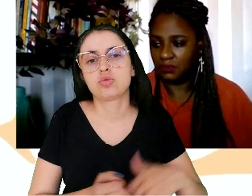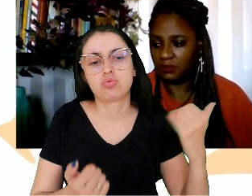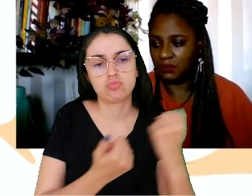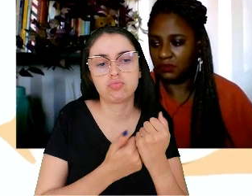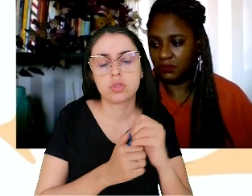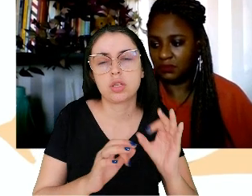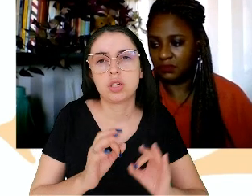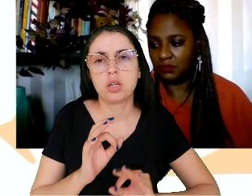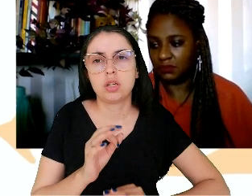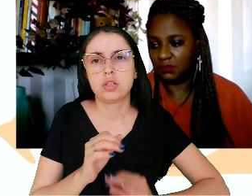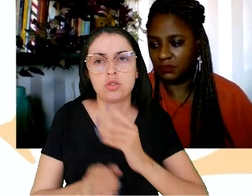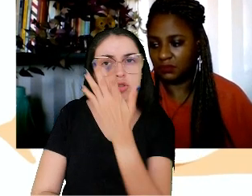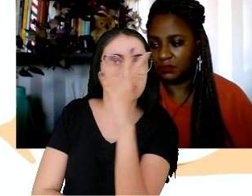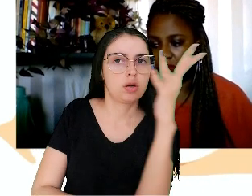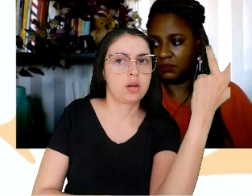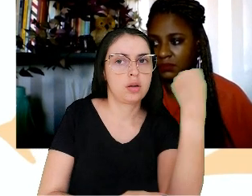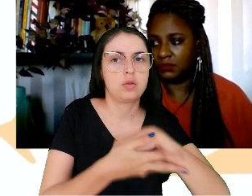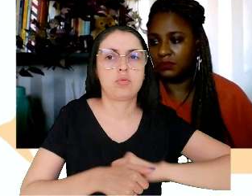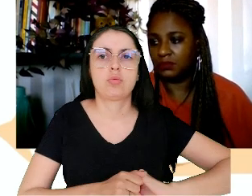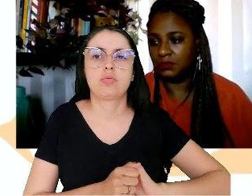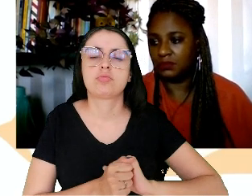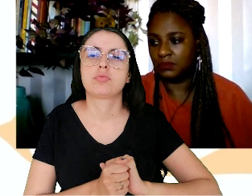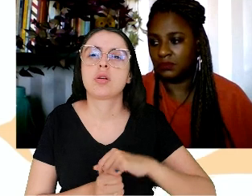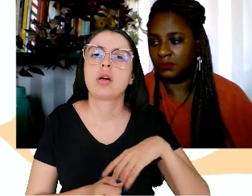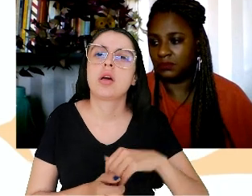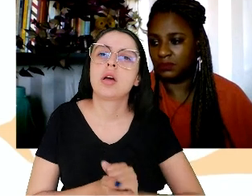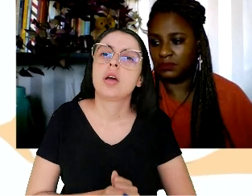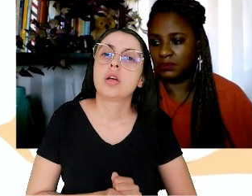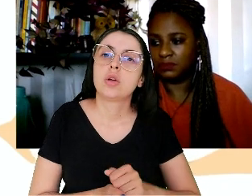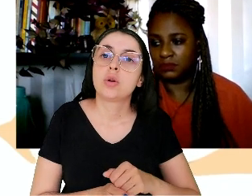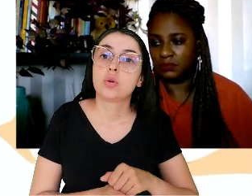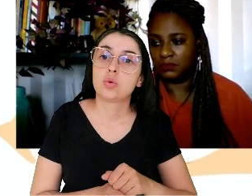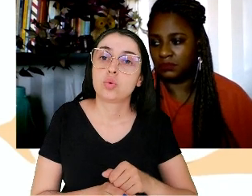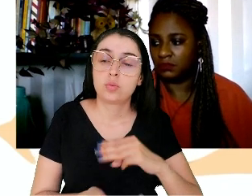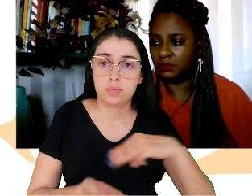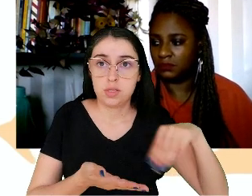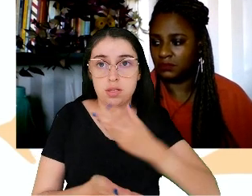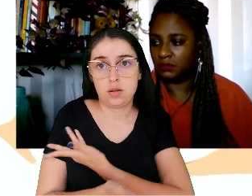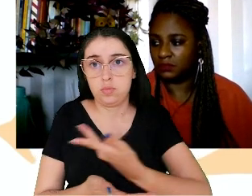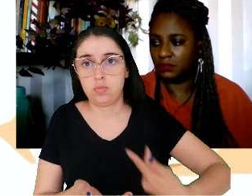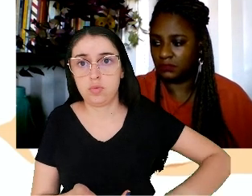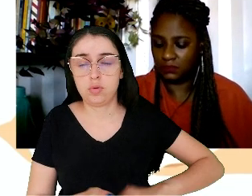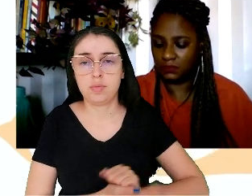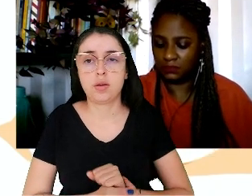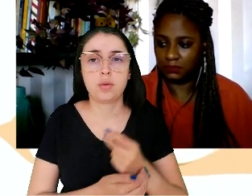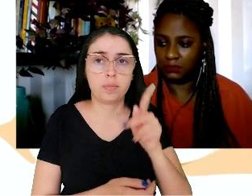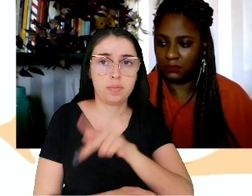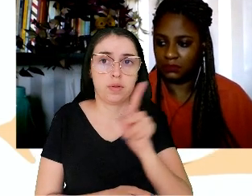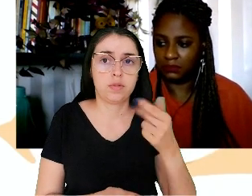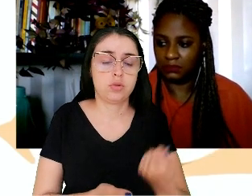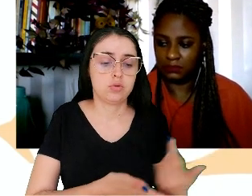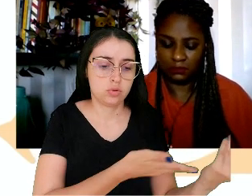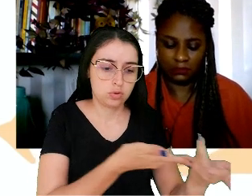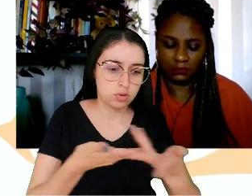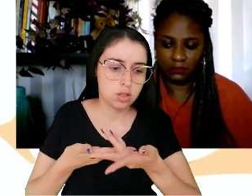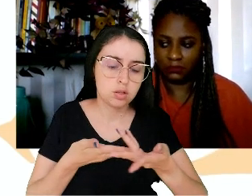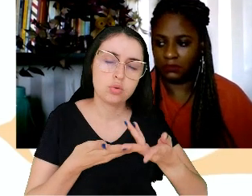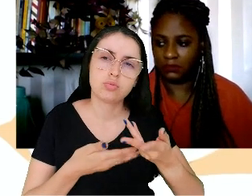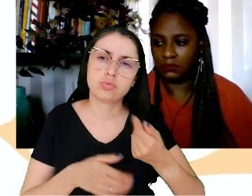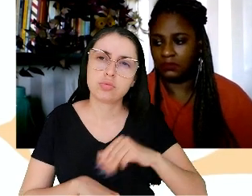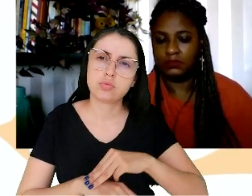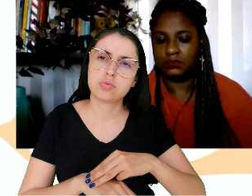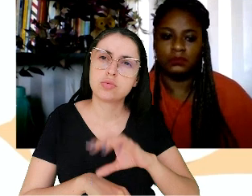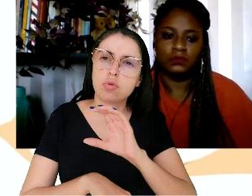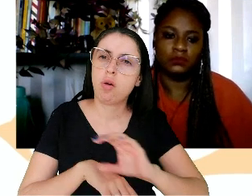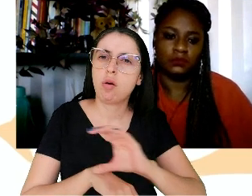da Comissão do Meio Ambiente do Conselho Nacional do Ministério Público, professora convidada nos cursos de